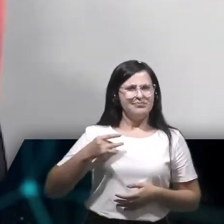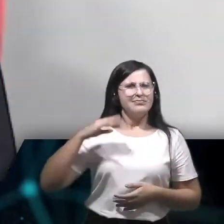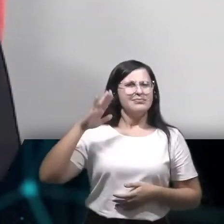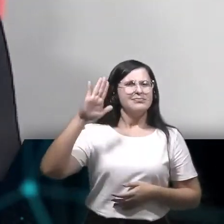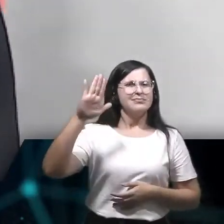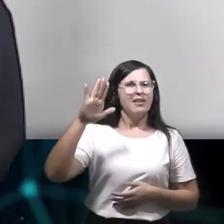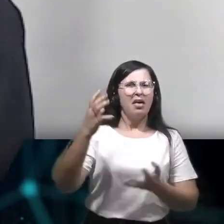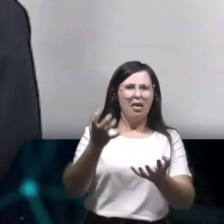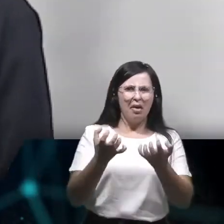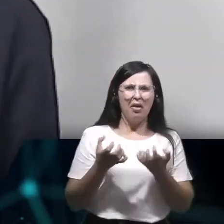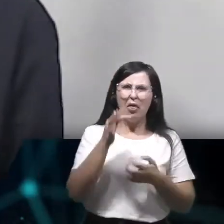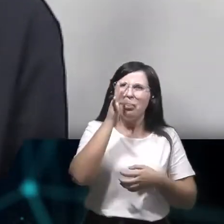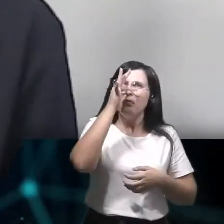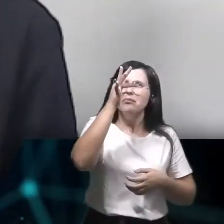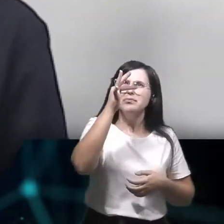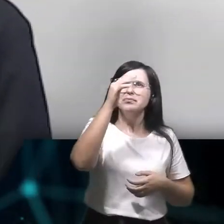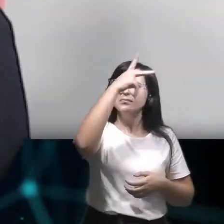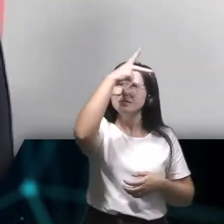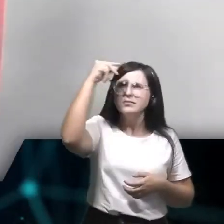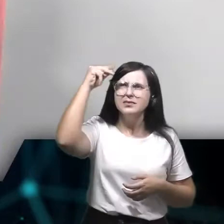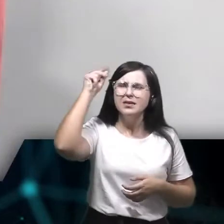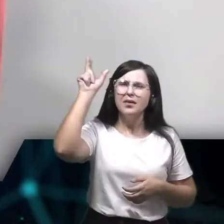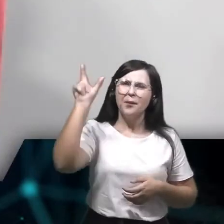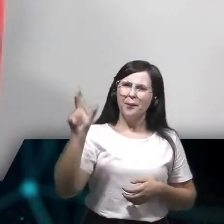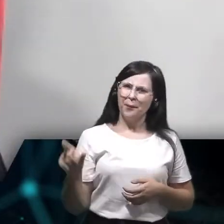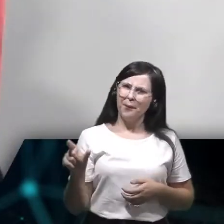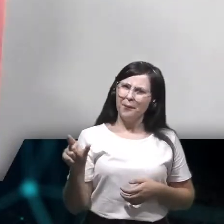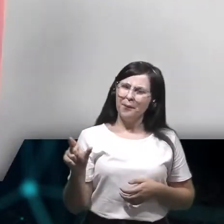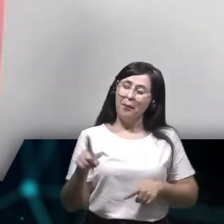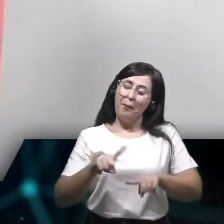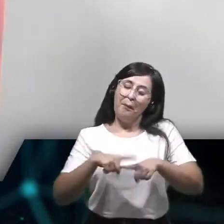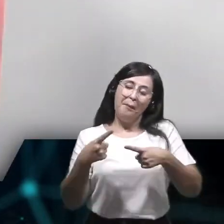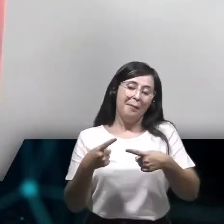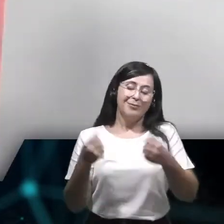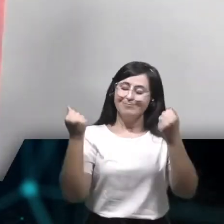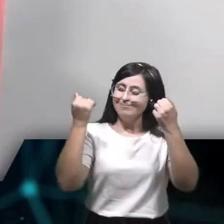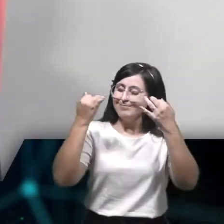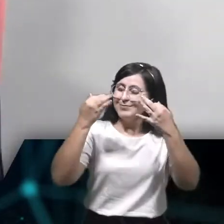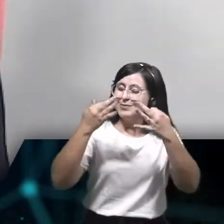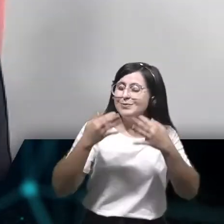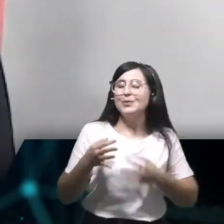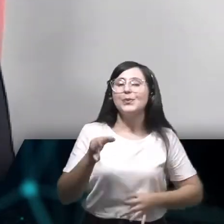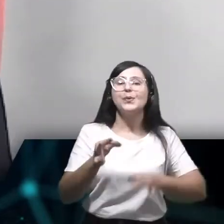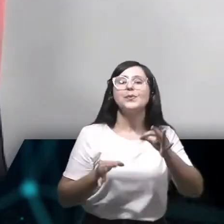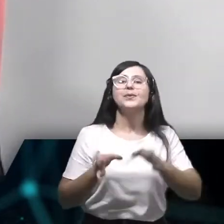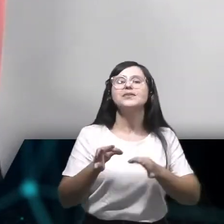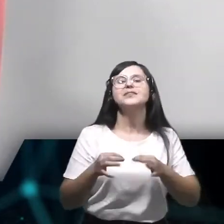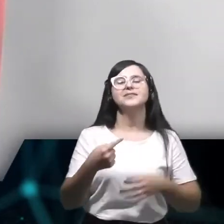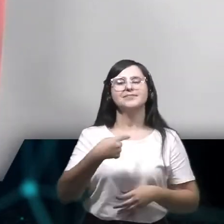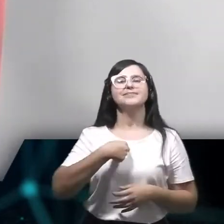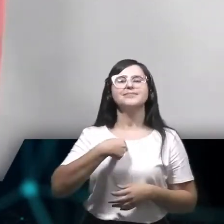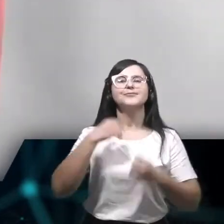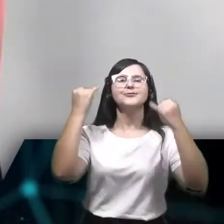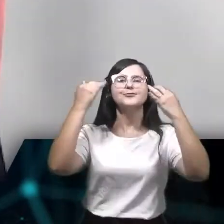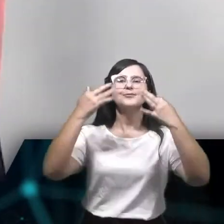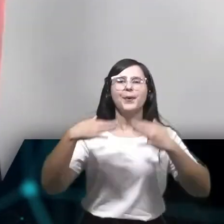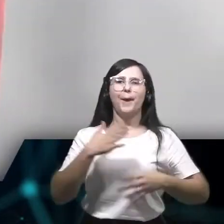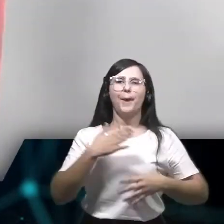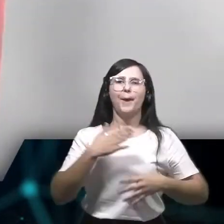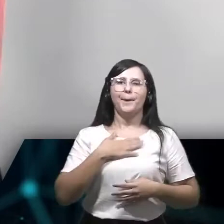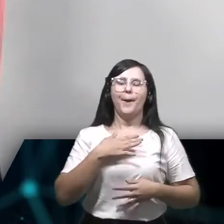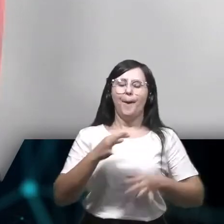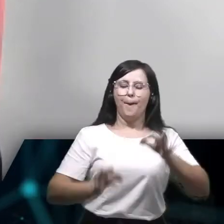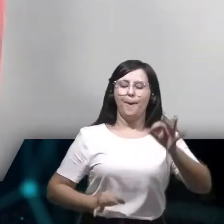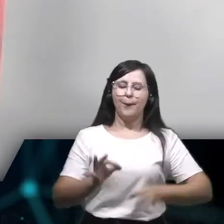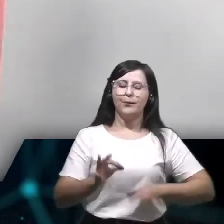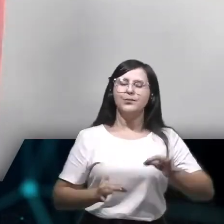a prefeito do nosso município de Brejo de Amadeus, e não falou ainda os projetos, então eu vou falar os meus, que é o projeto, de fato,